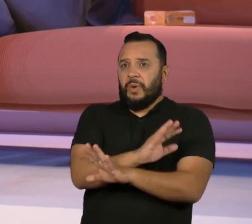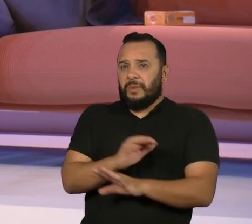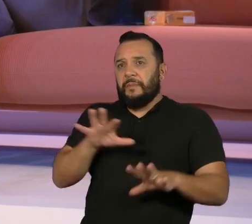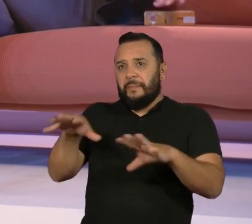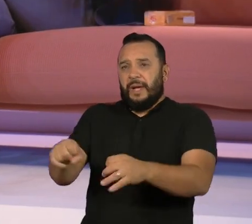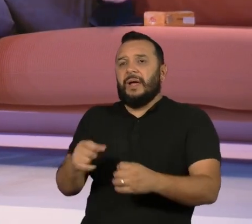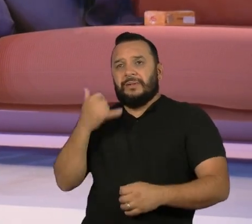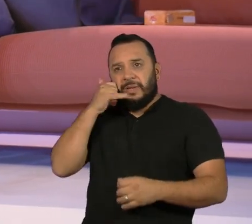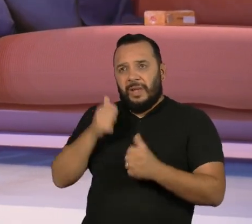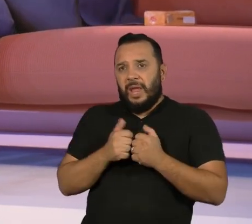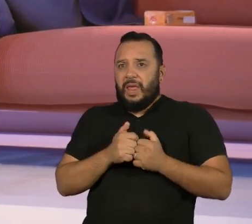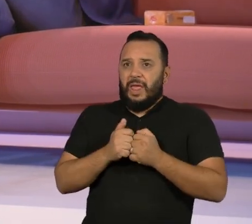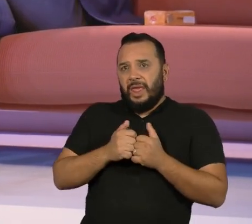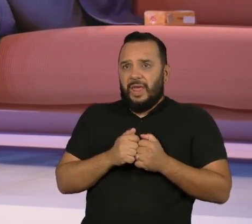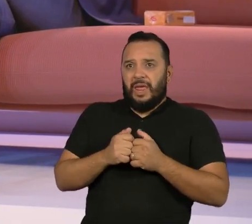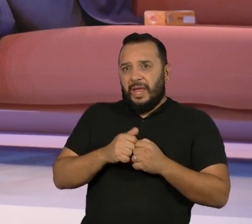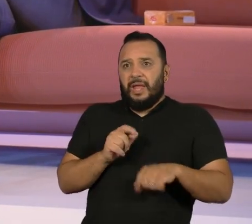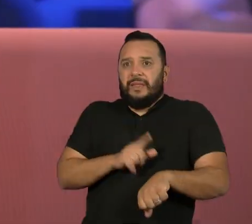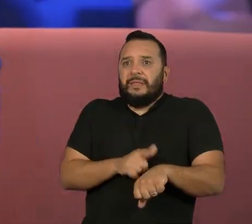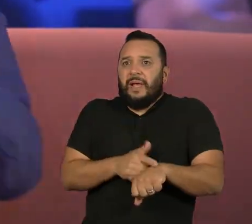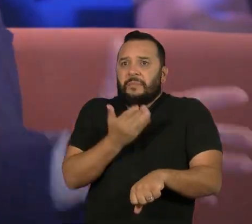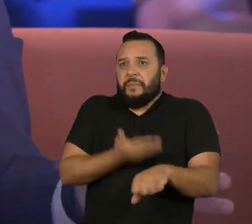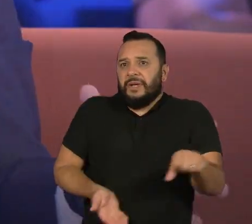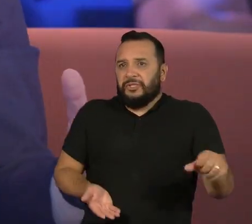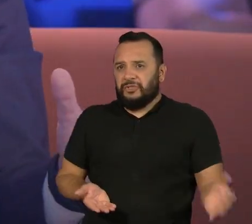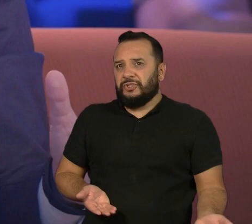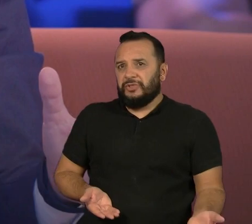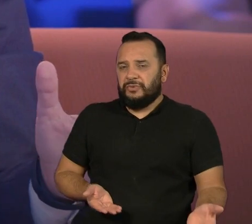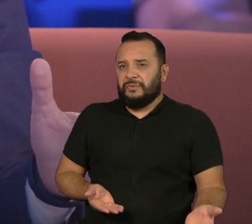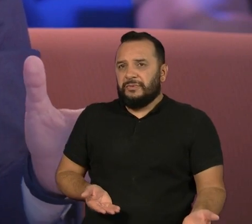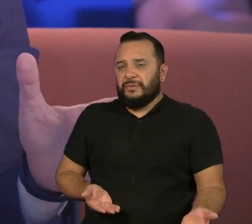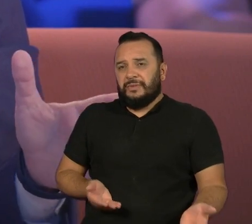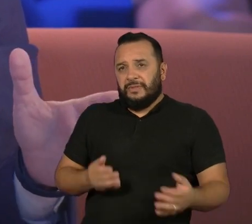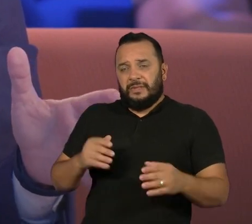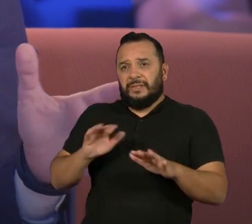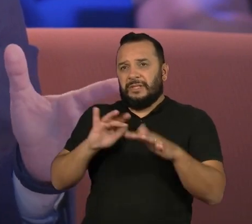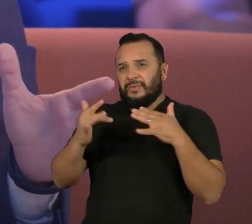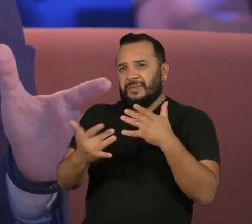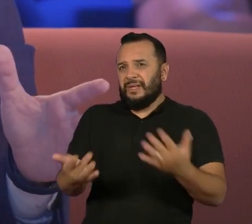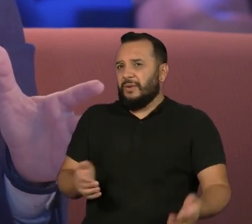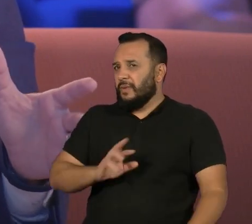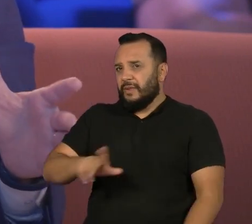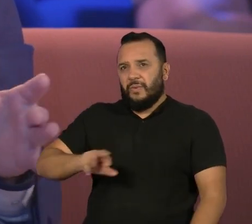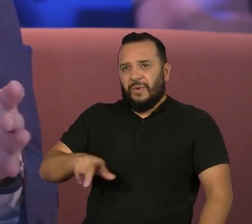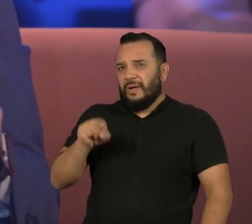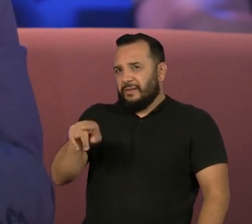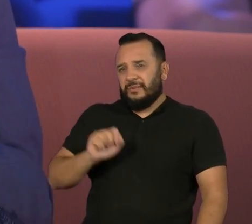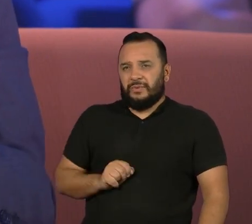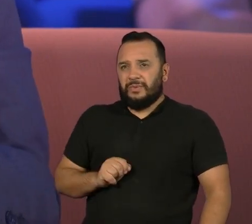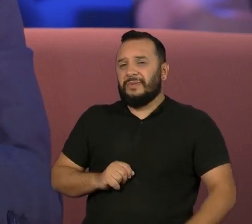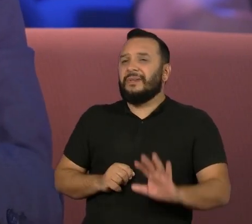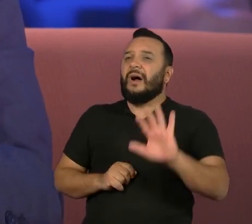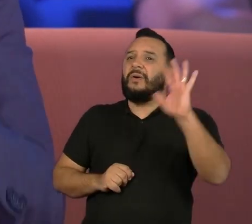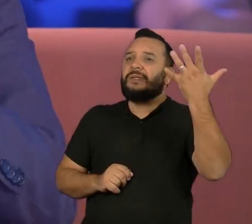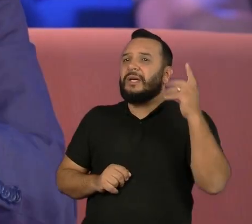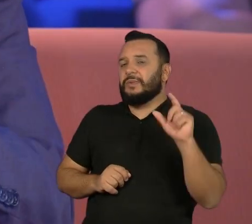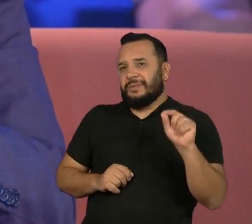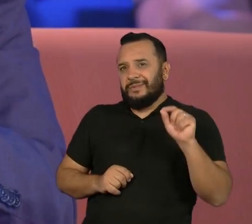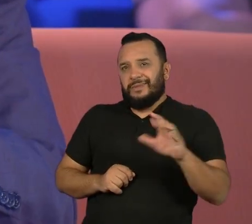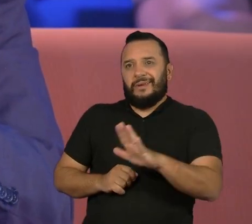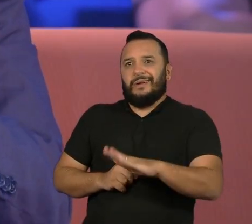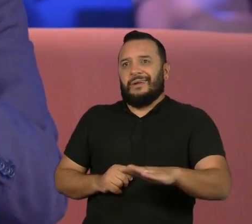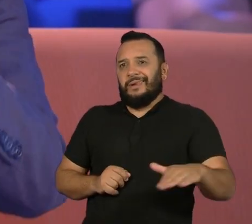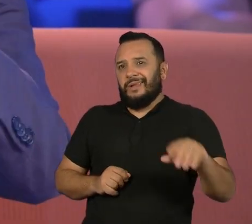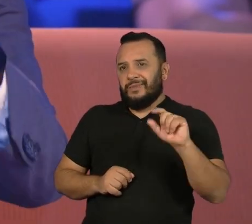o celular para compensar o tempo perdido que não ficaram nas redes. Não é isso. Não é isso. Sabe o que acontece? A